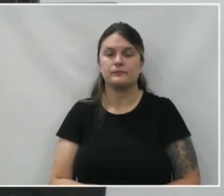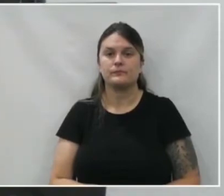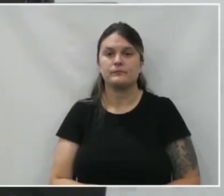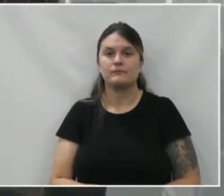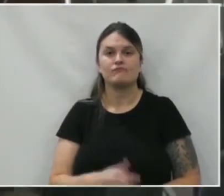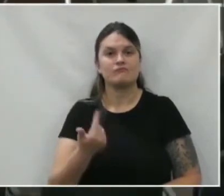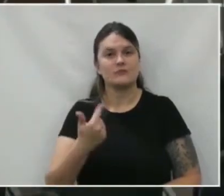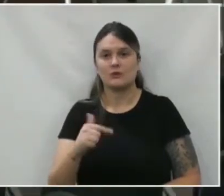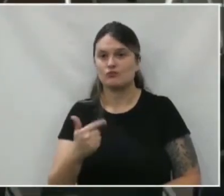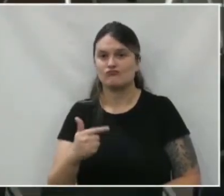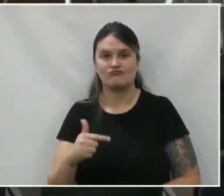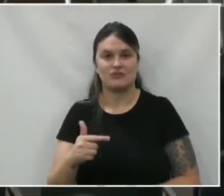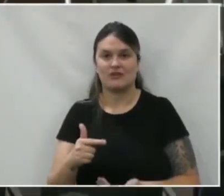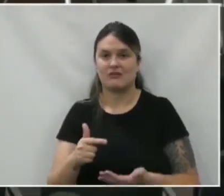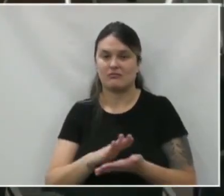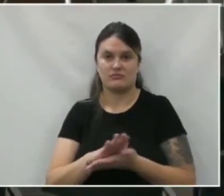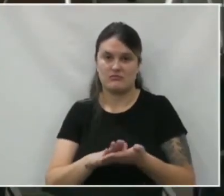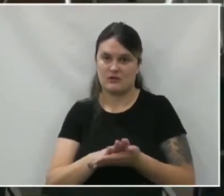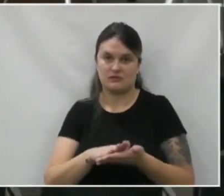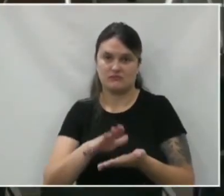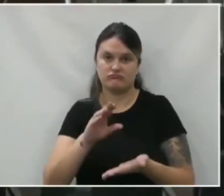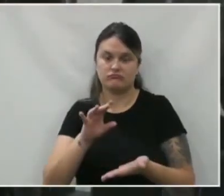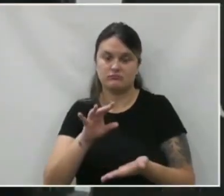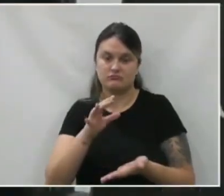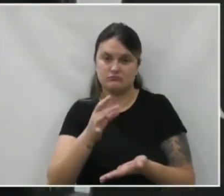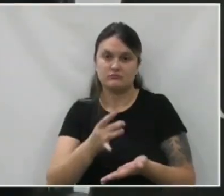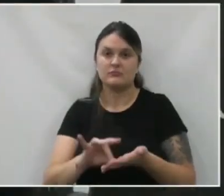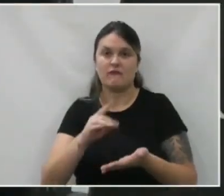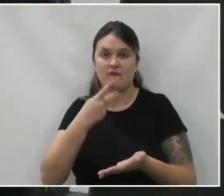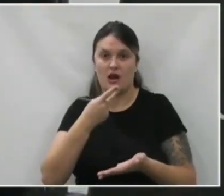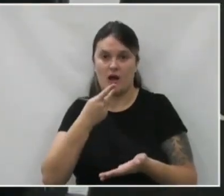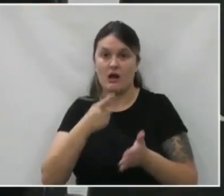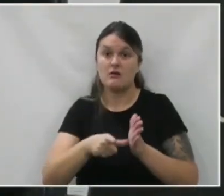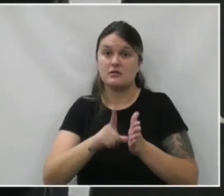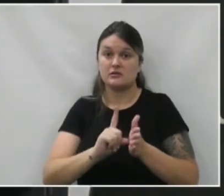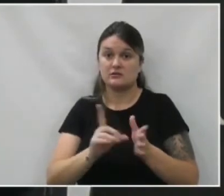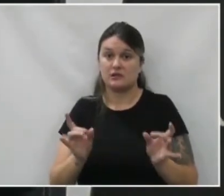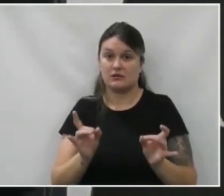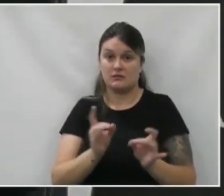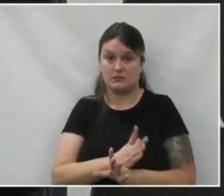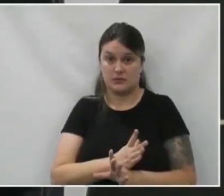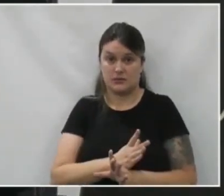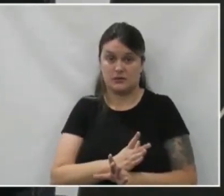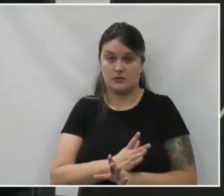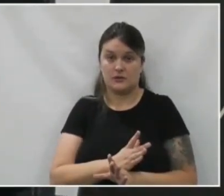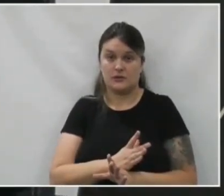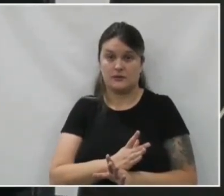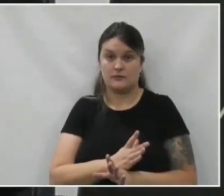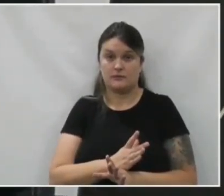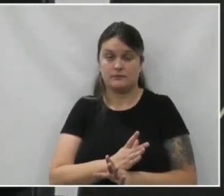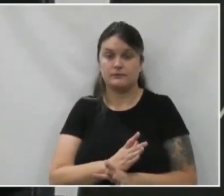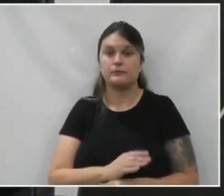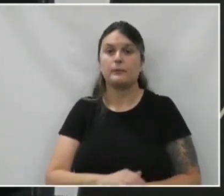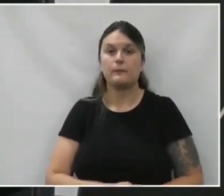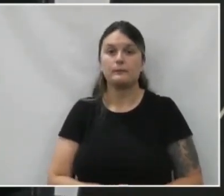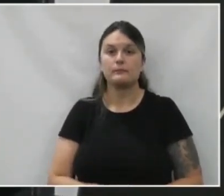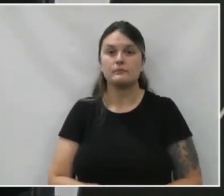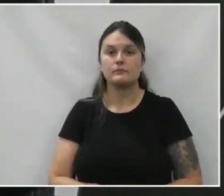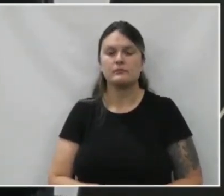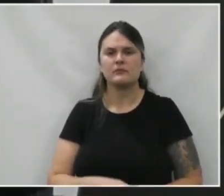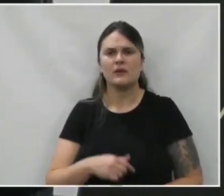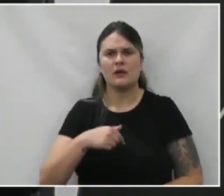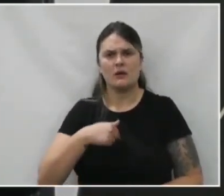descumprimento das determinações deste decreto, poderão ser aplicadas, entre outras medidas, as penalidades